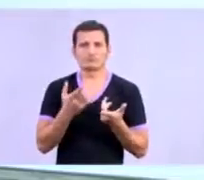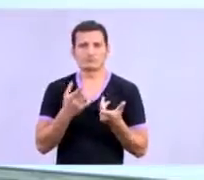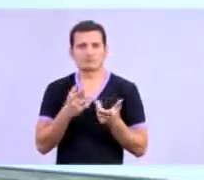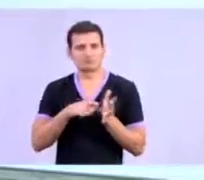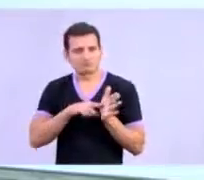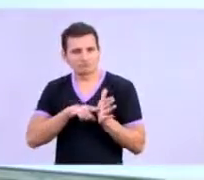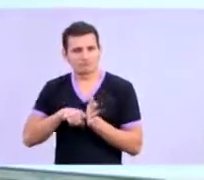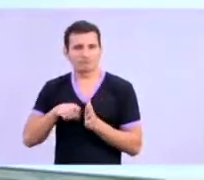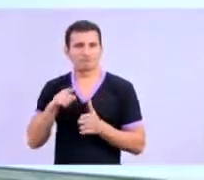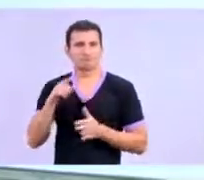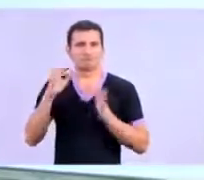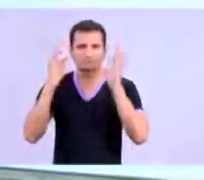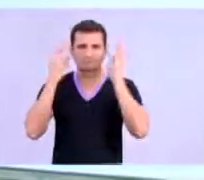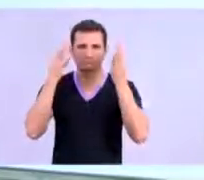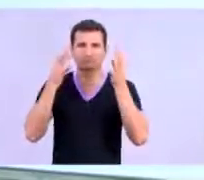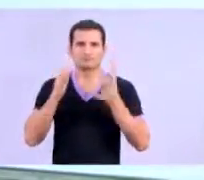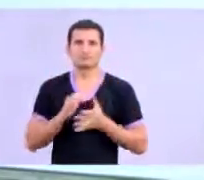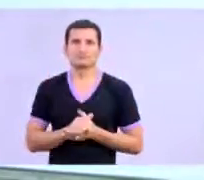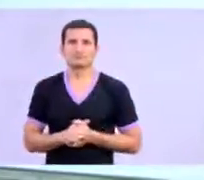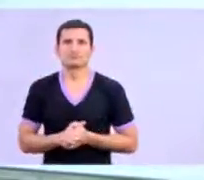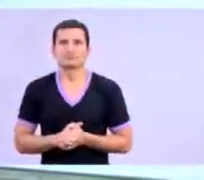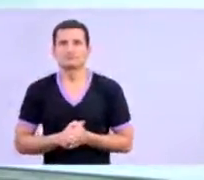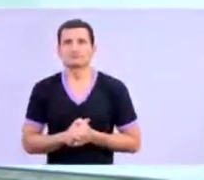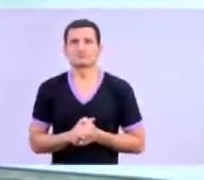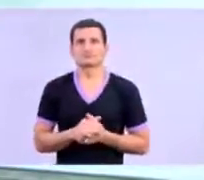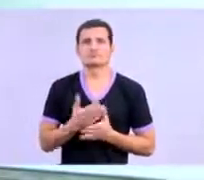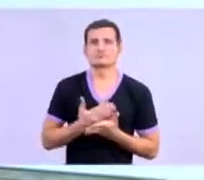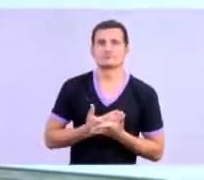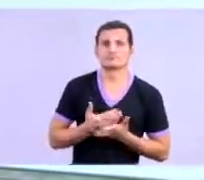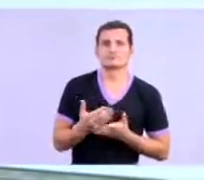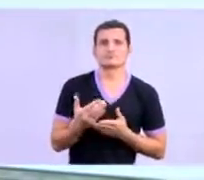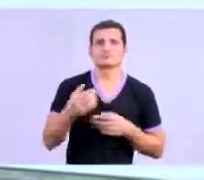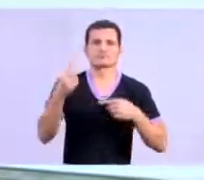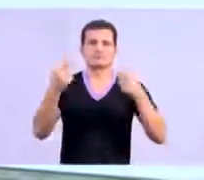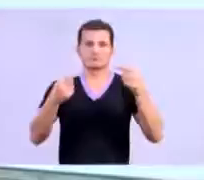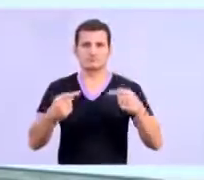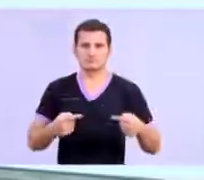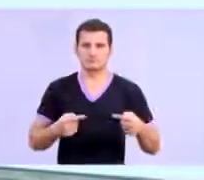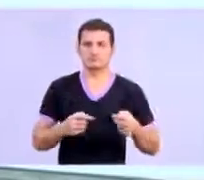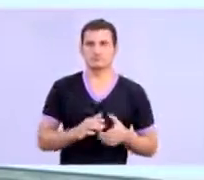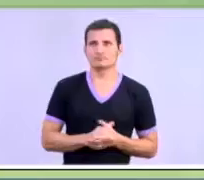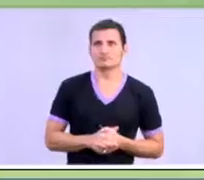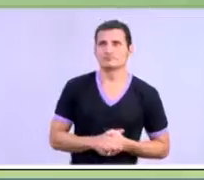resolver, ok? Bom, vamos começar a lista de exercícios. Questão 1.